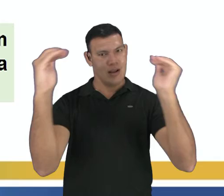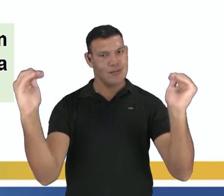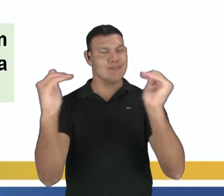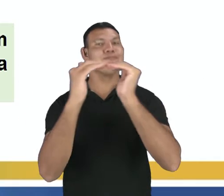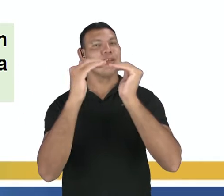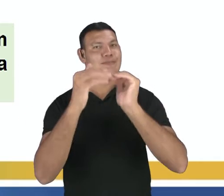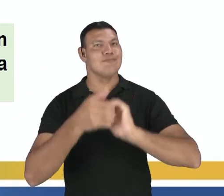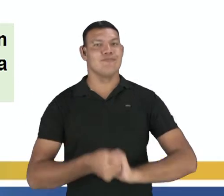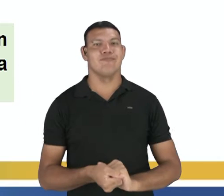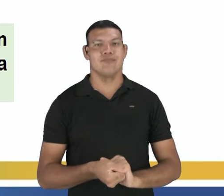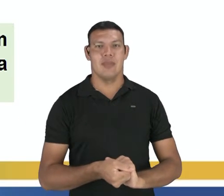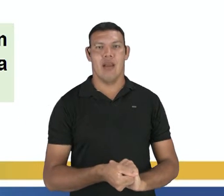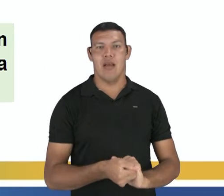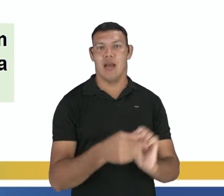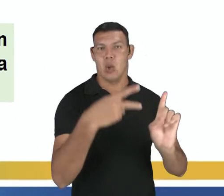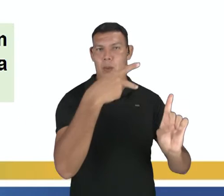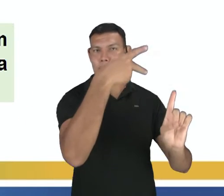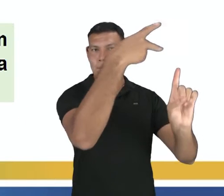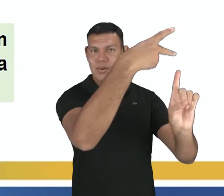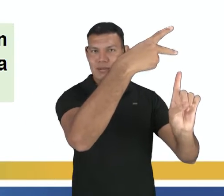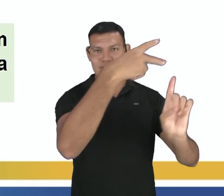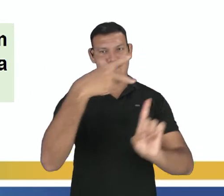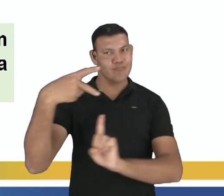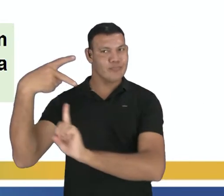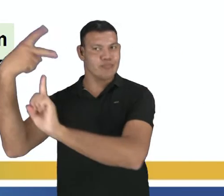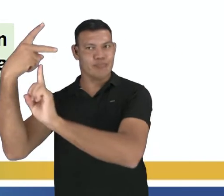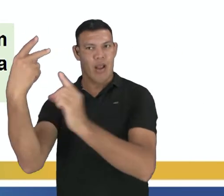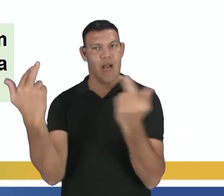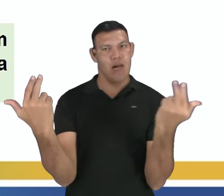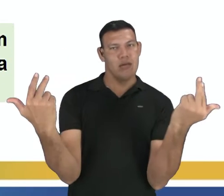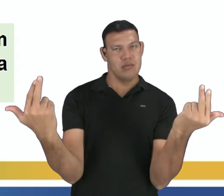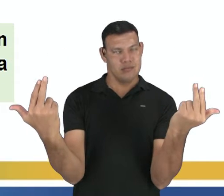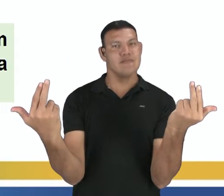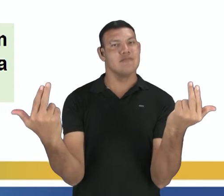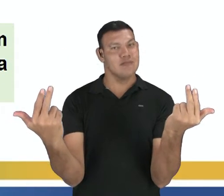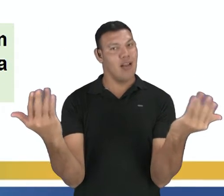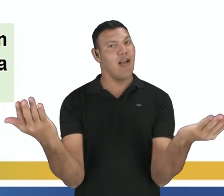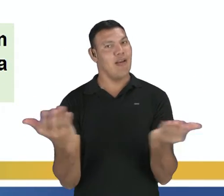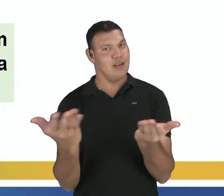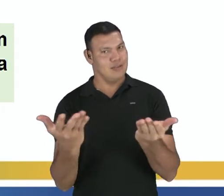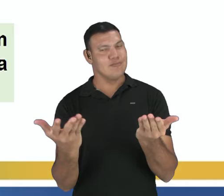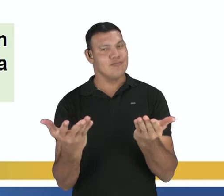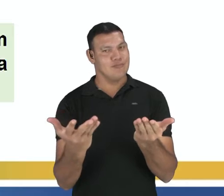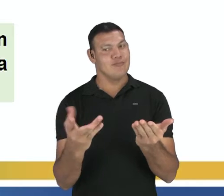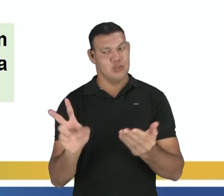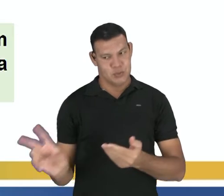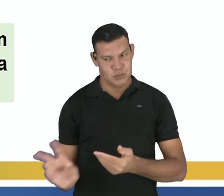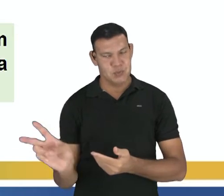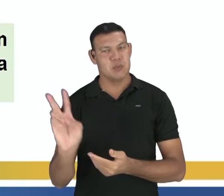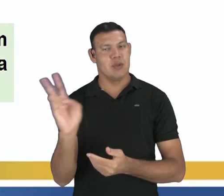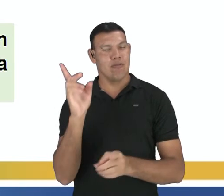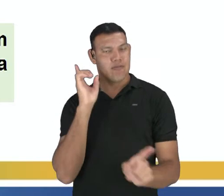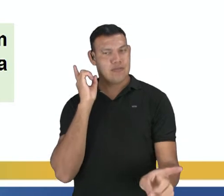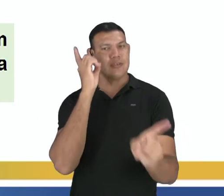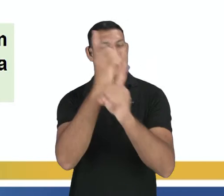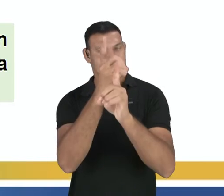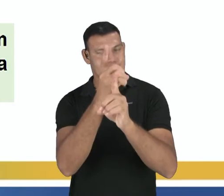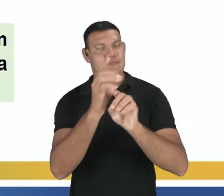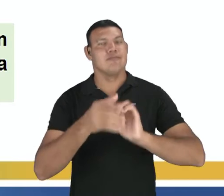tenhamos, né, as potências de mesma base. E aí nós vamos trabalhar os valores do